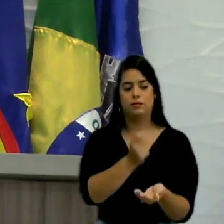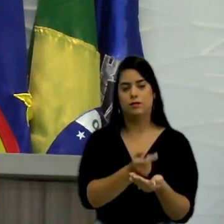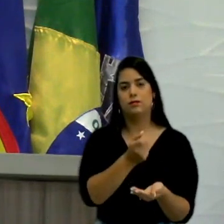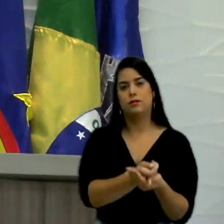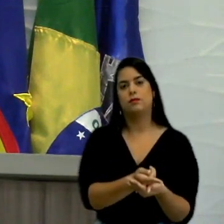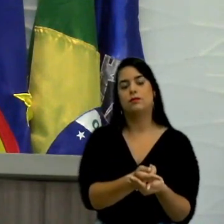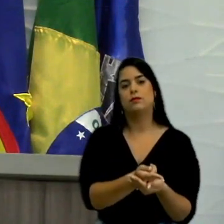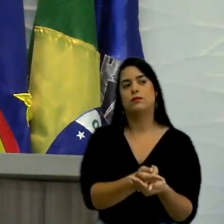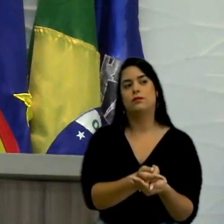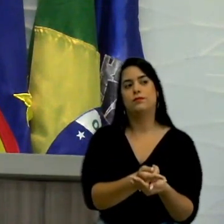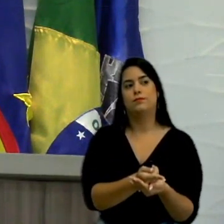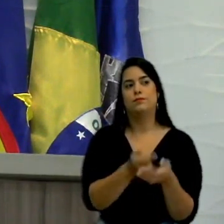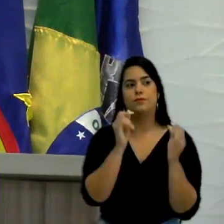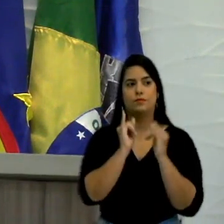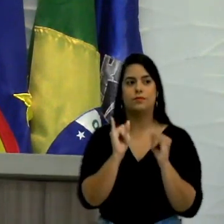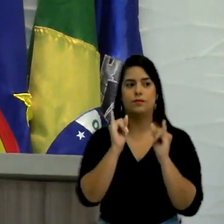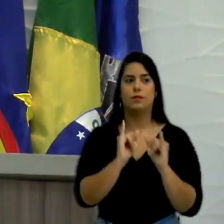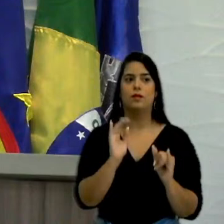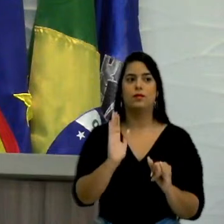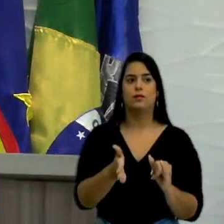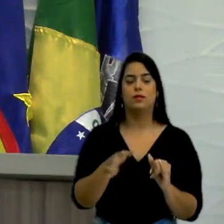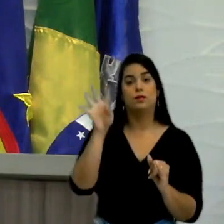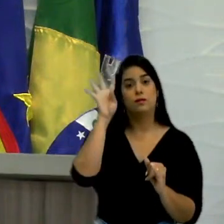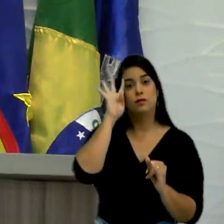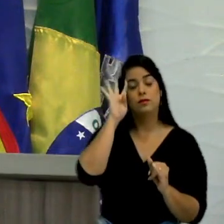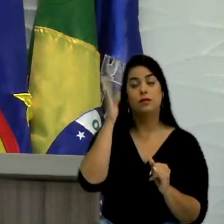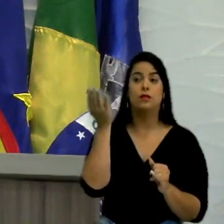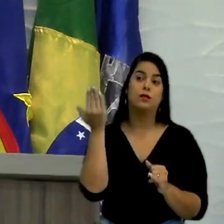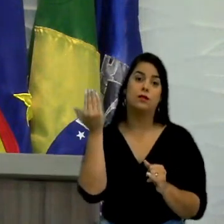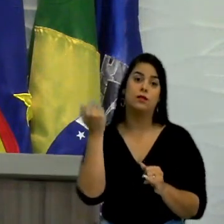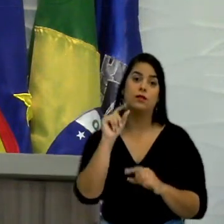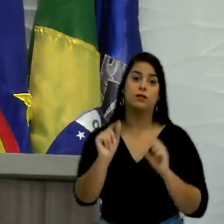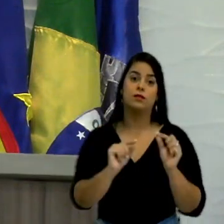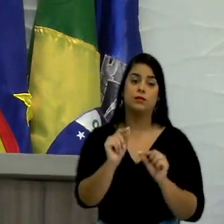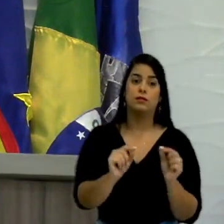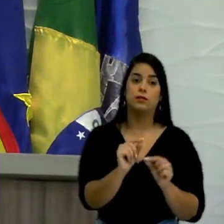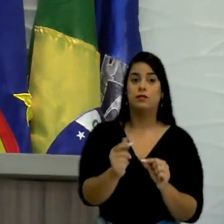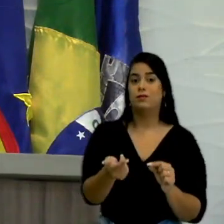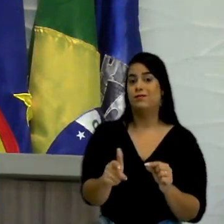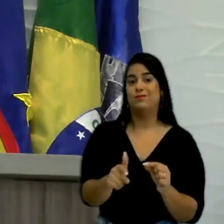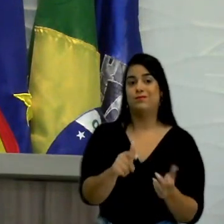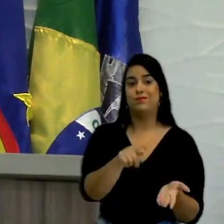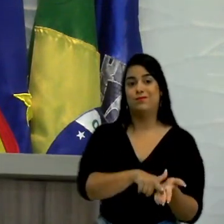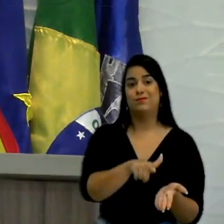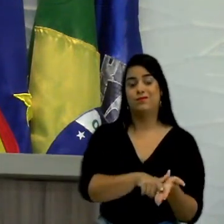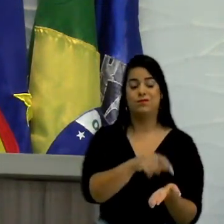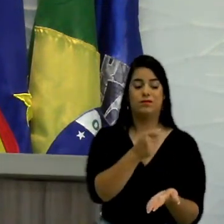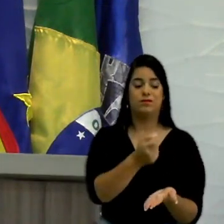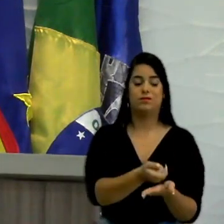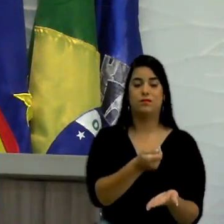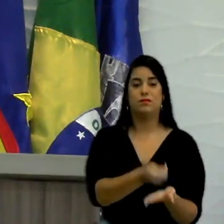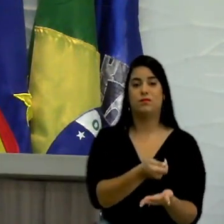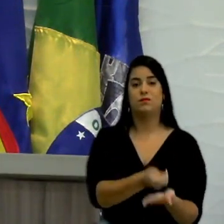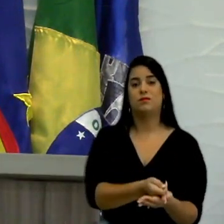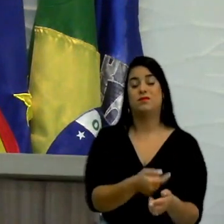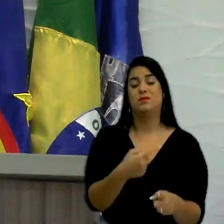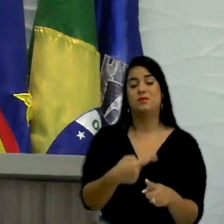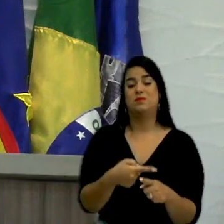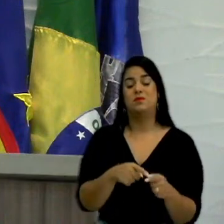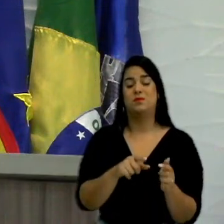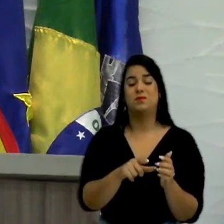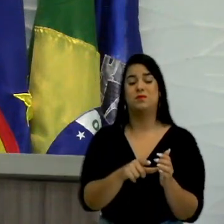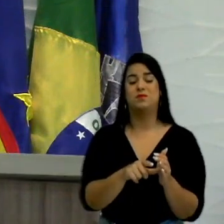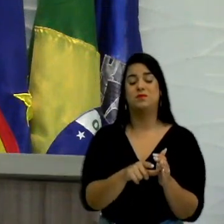foi dito na quarta-feira passada, não entrou na folha de pagamento porque houve atraso por parte do governo do